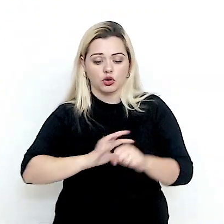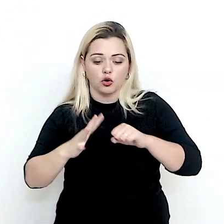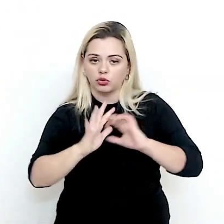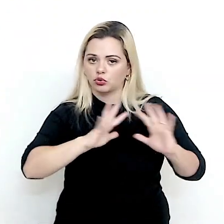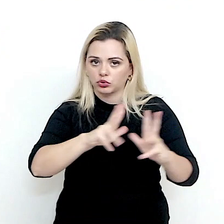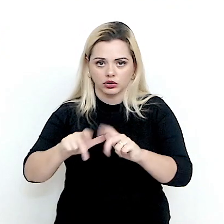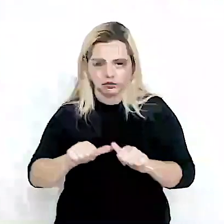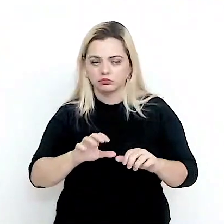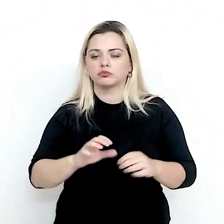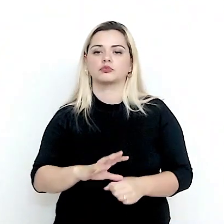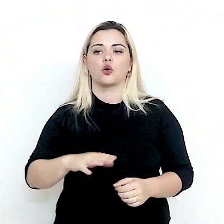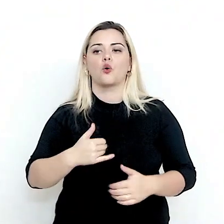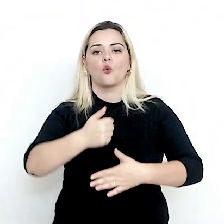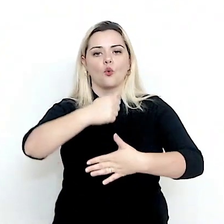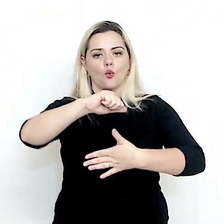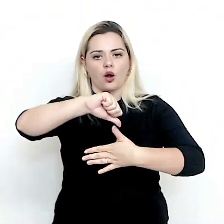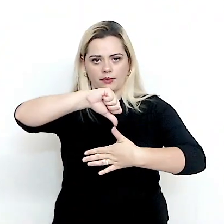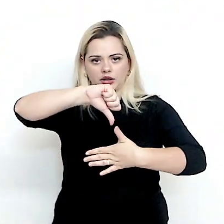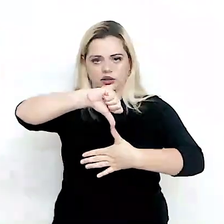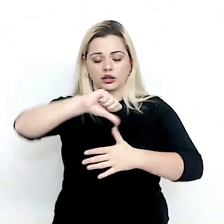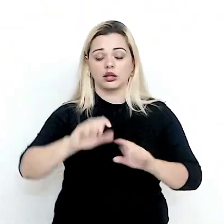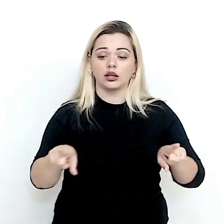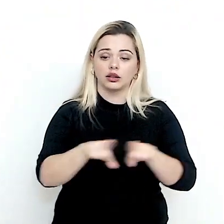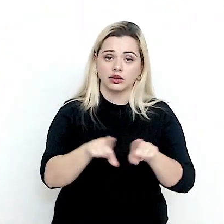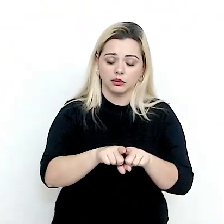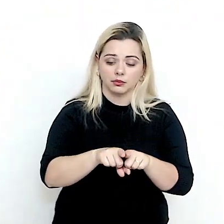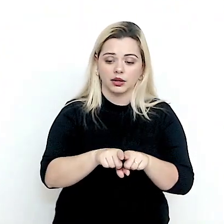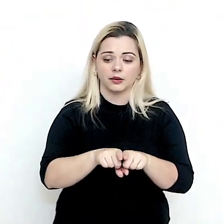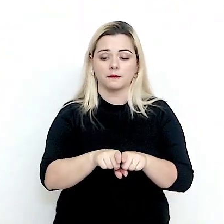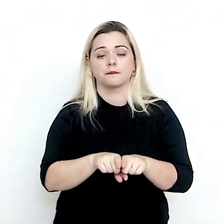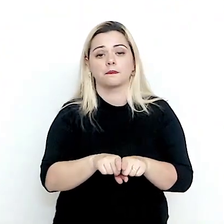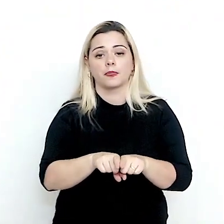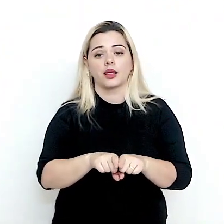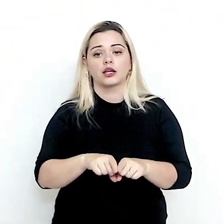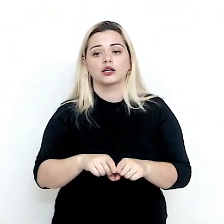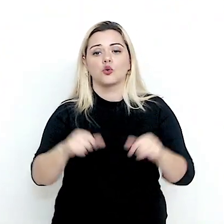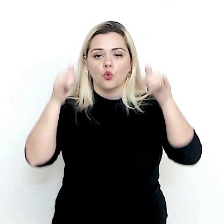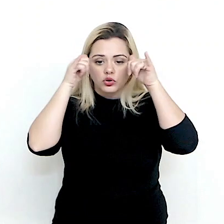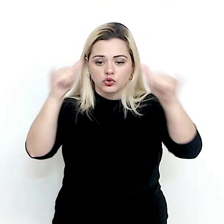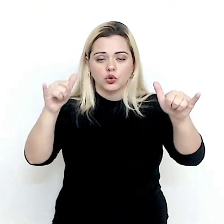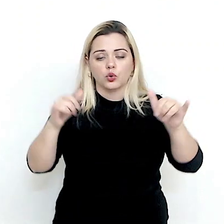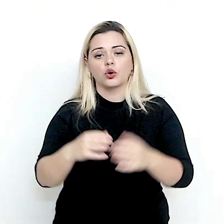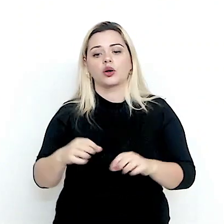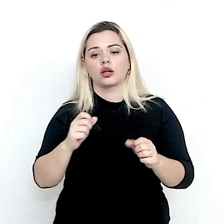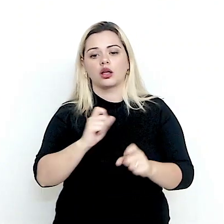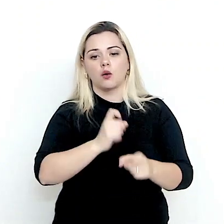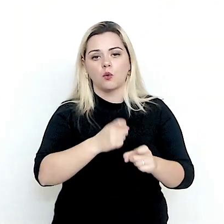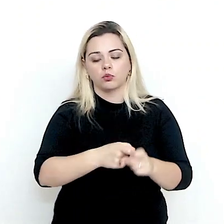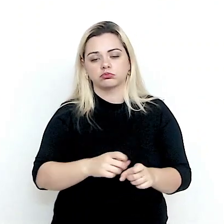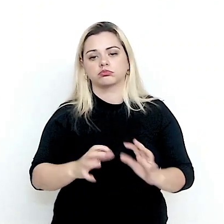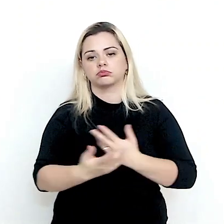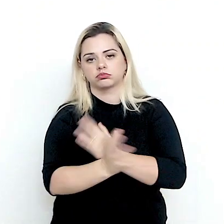Latina, e o Ministério das Minas e Energia. Eu